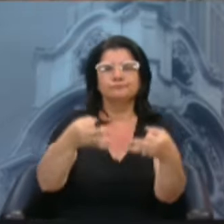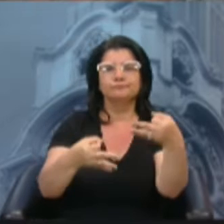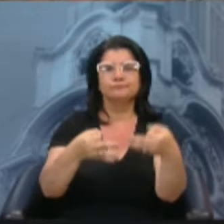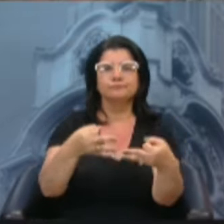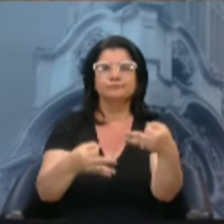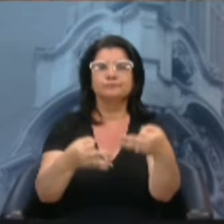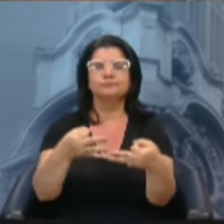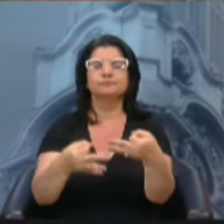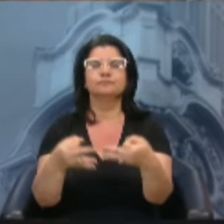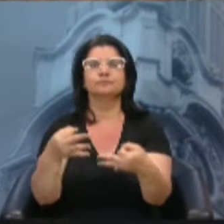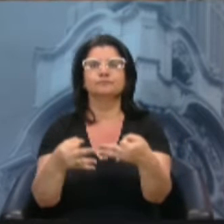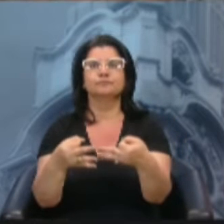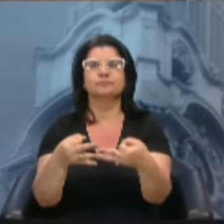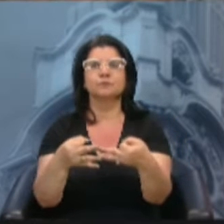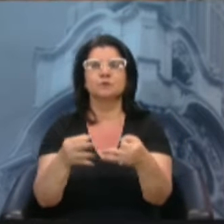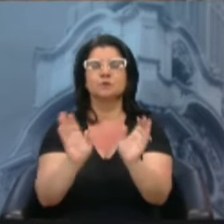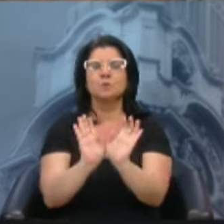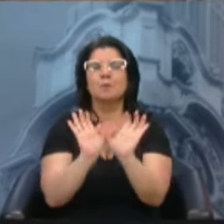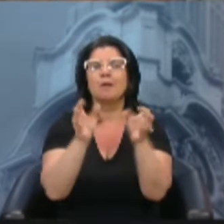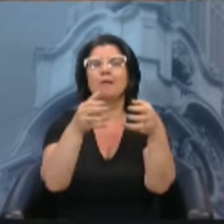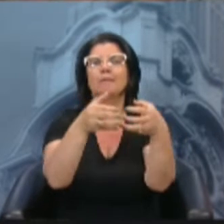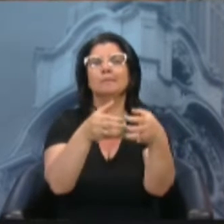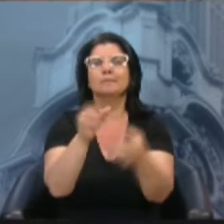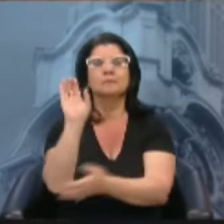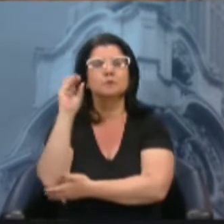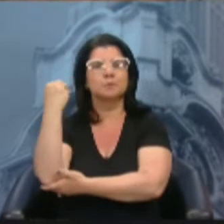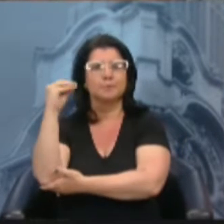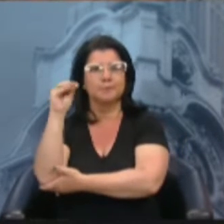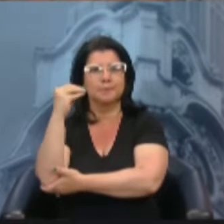né, Arena Porto Alegrense,